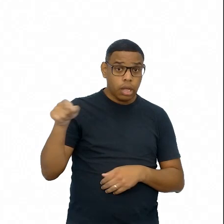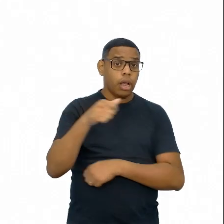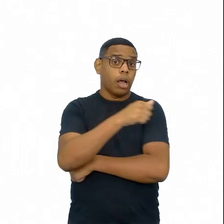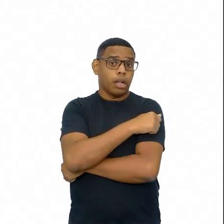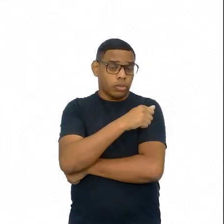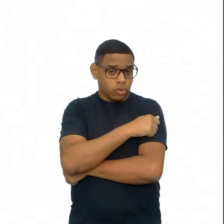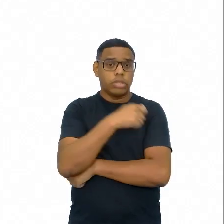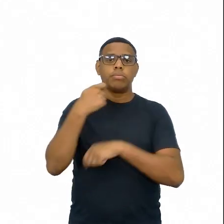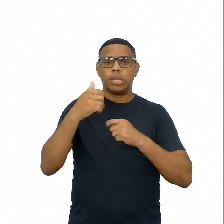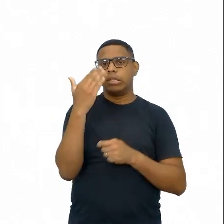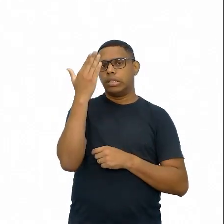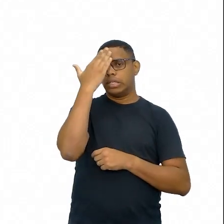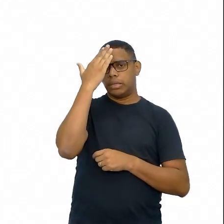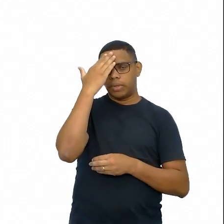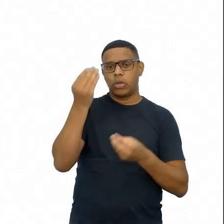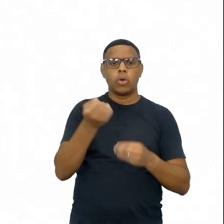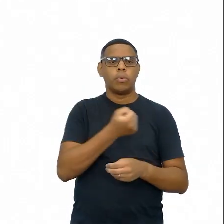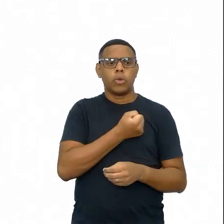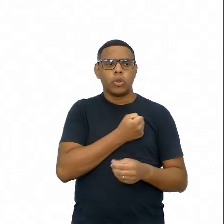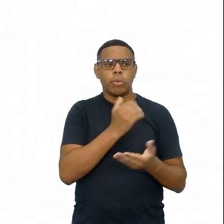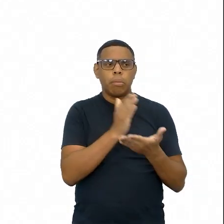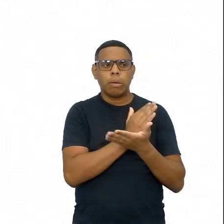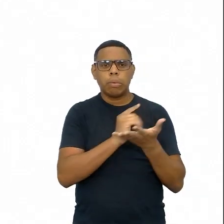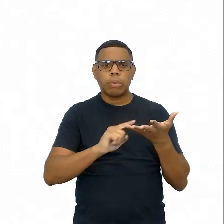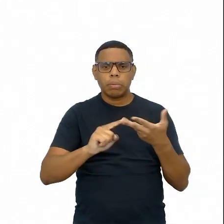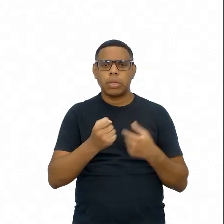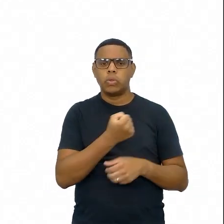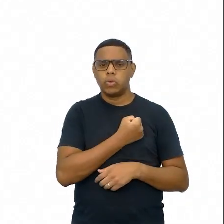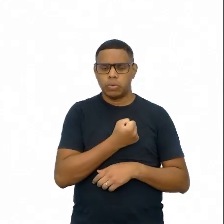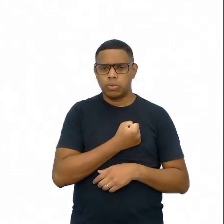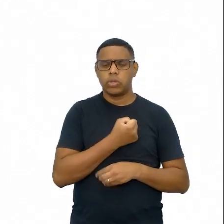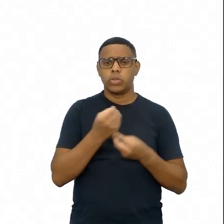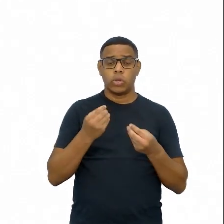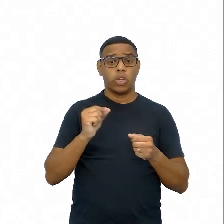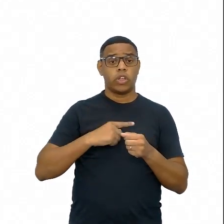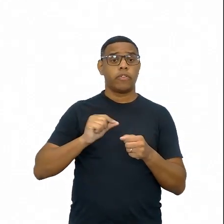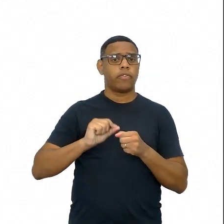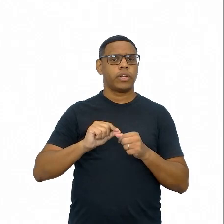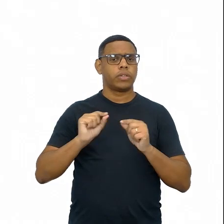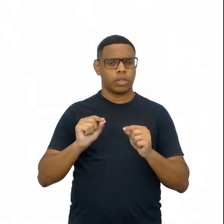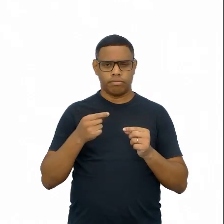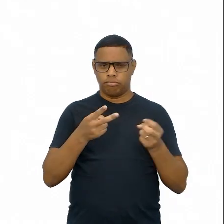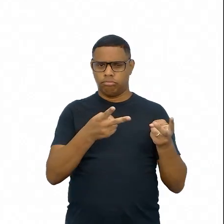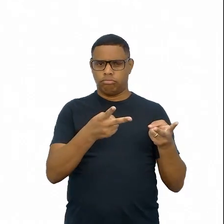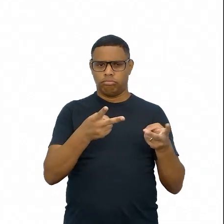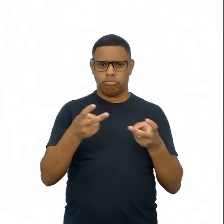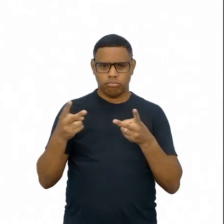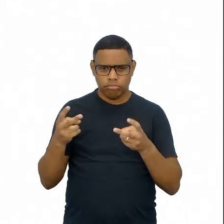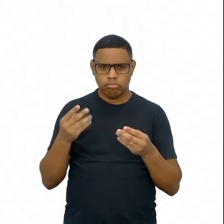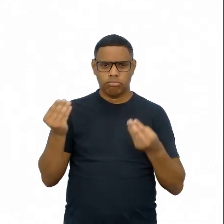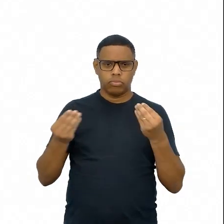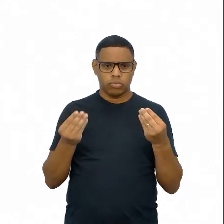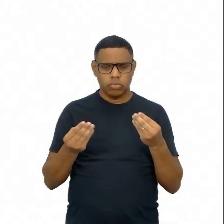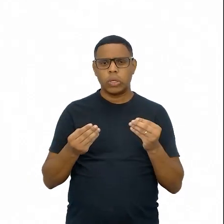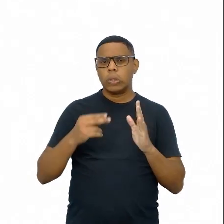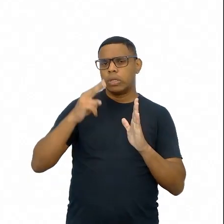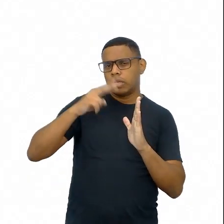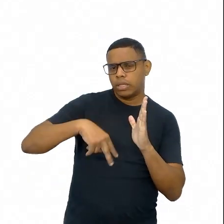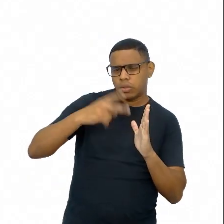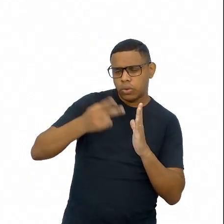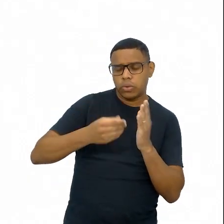compreender o sistema de numeração decimal. Então, o que eles precisam fazer? Identificar, fazer a